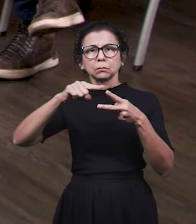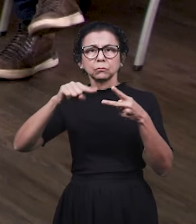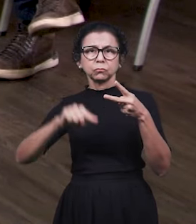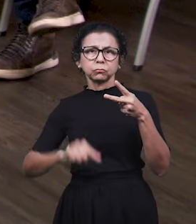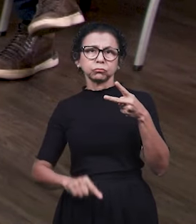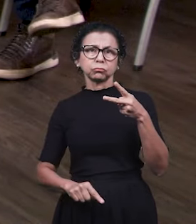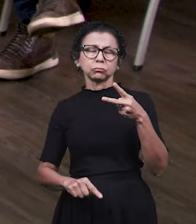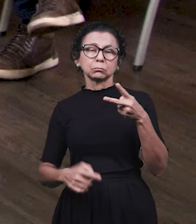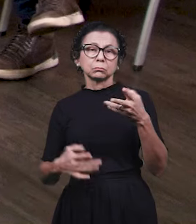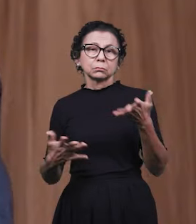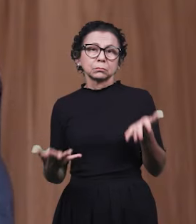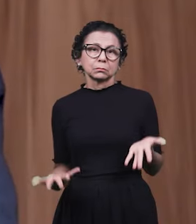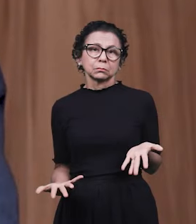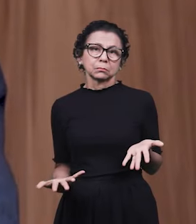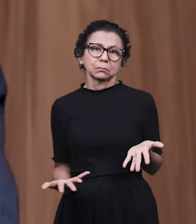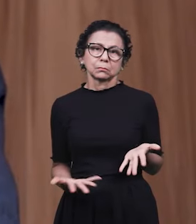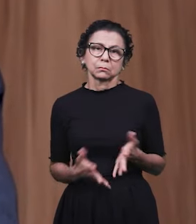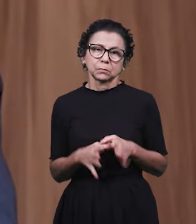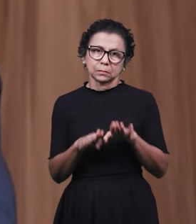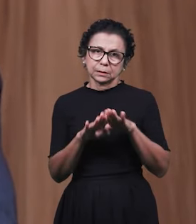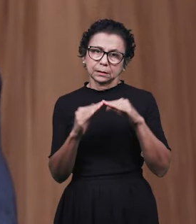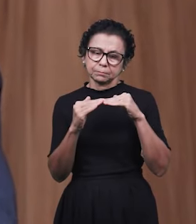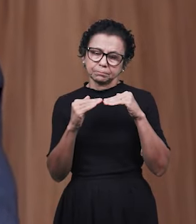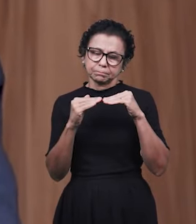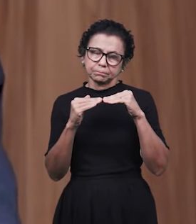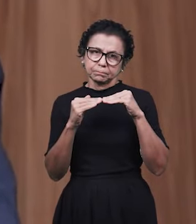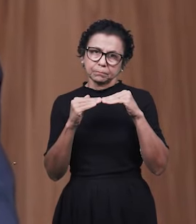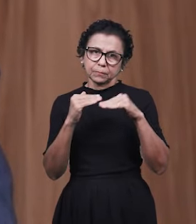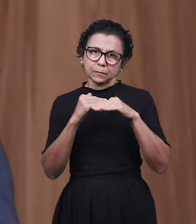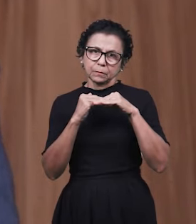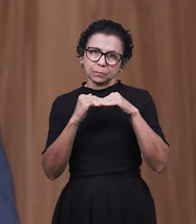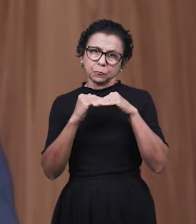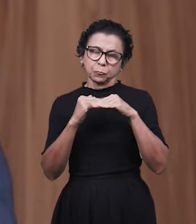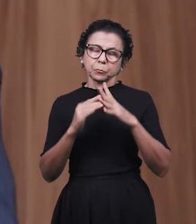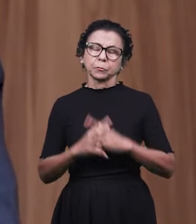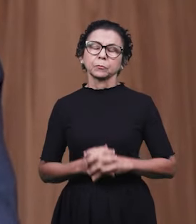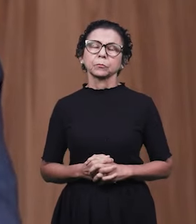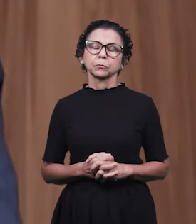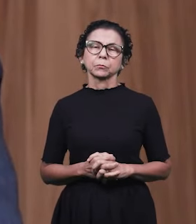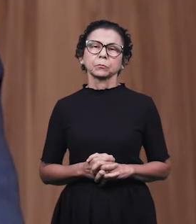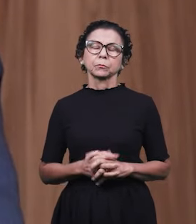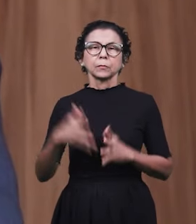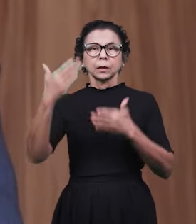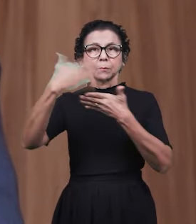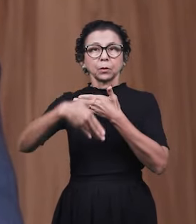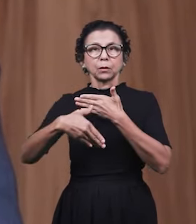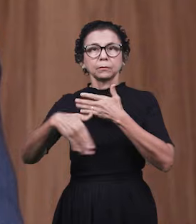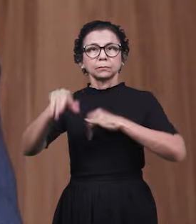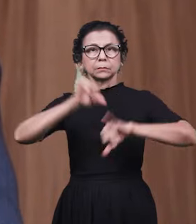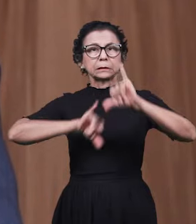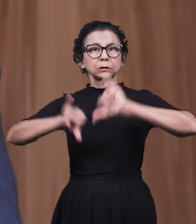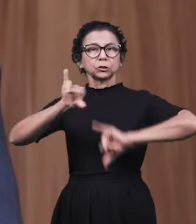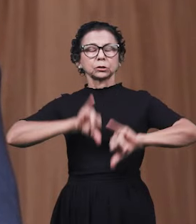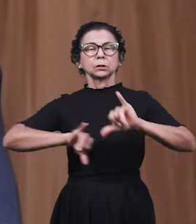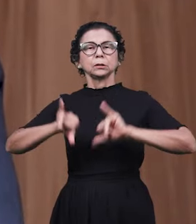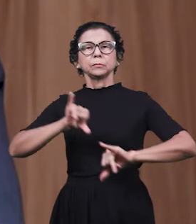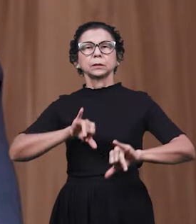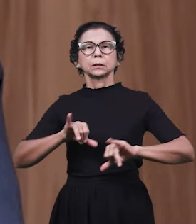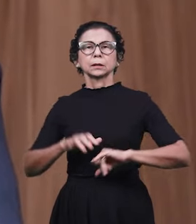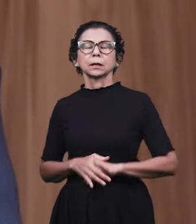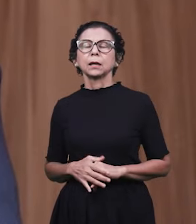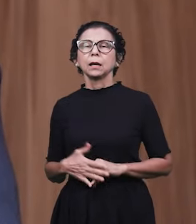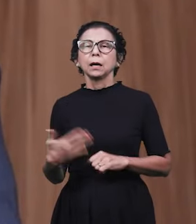desejar. Então a instrução ela tem que ser alinhada. E a prova de química, ela é baseada naquilo que a Fernanda